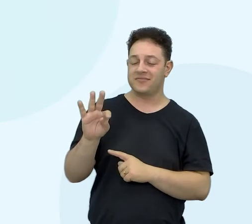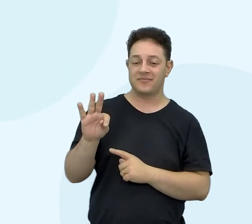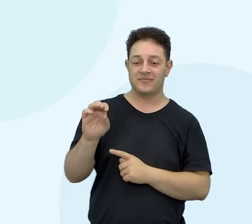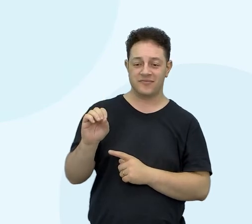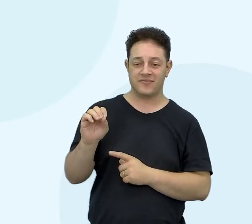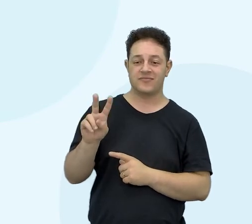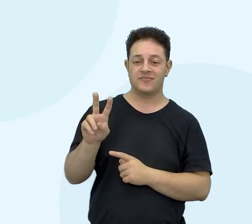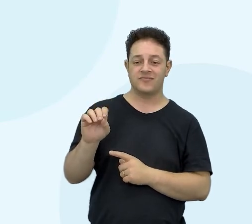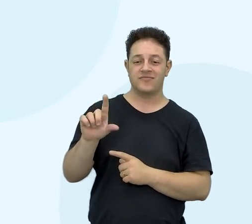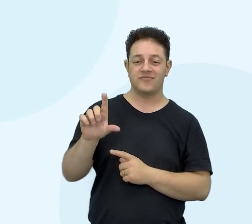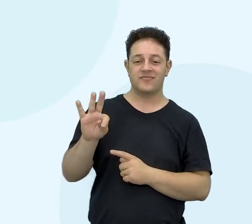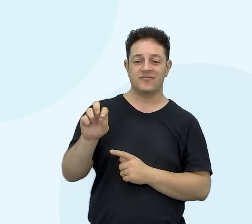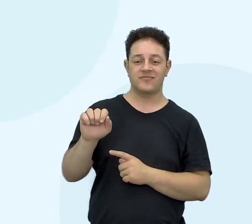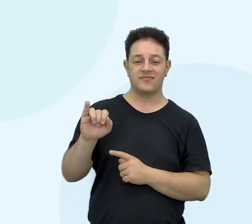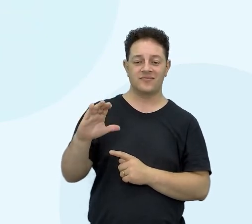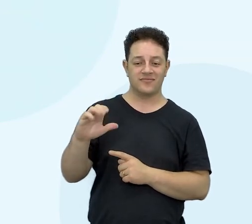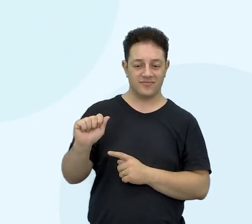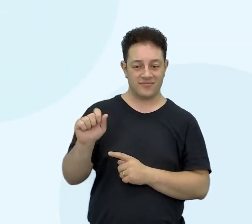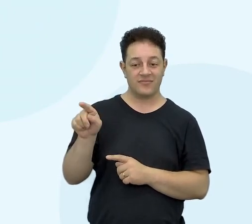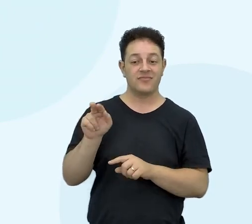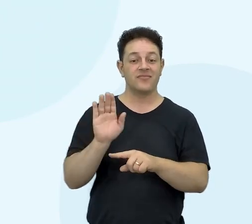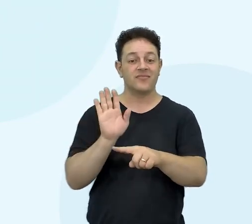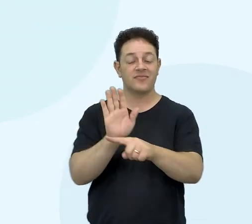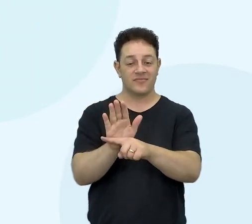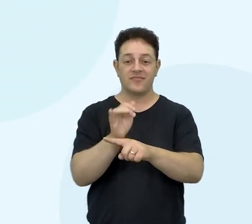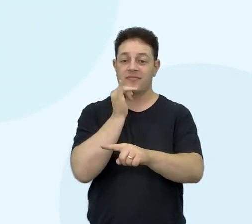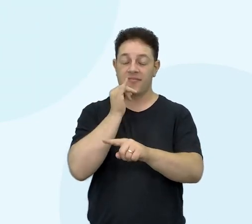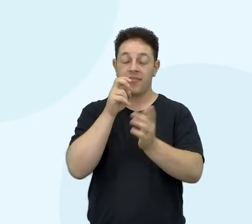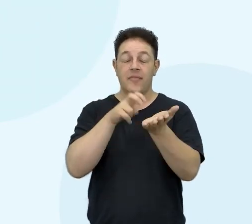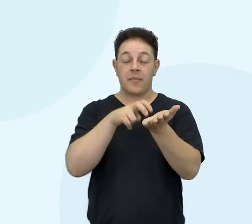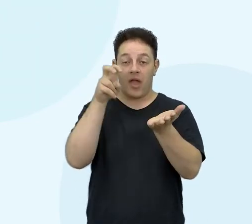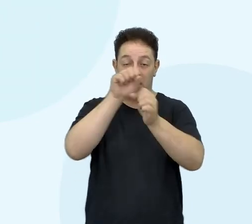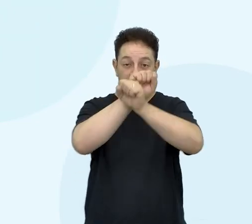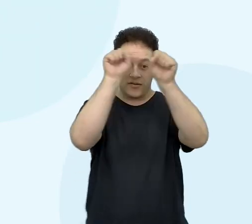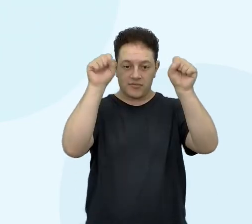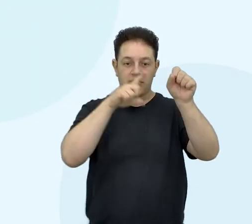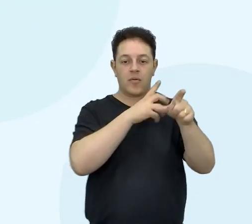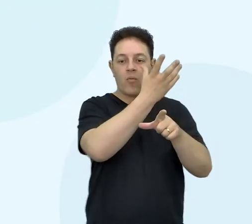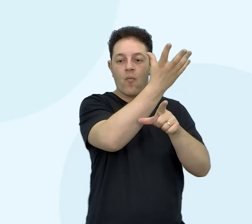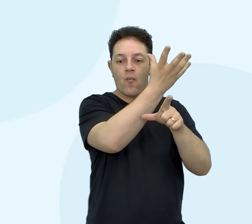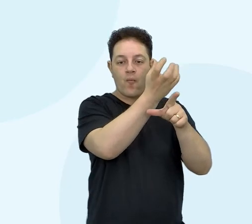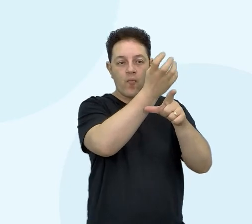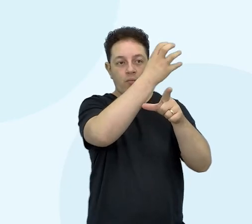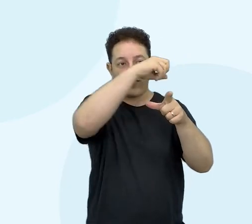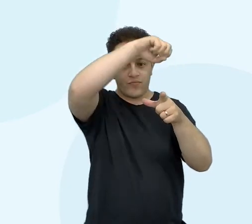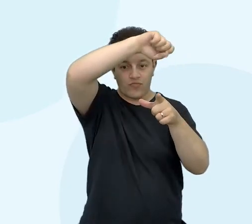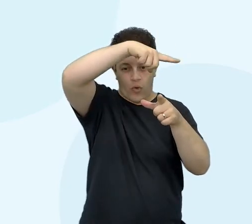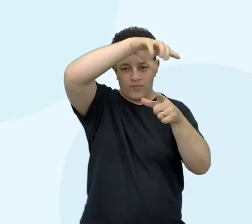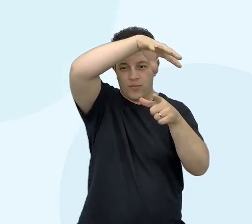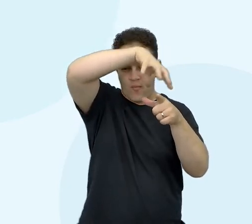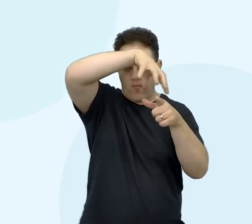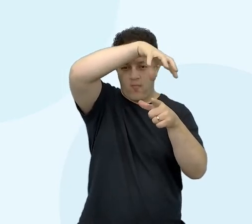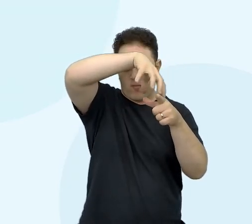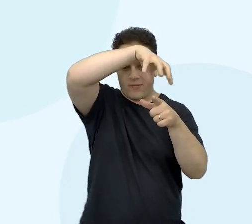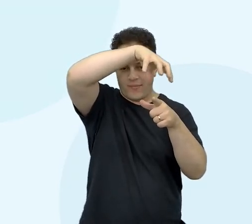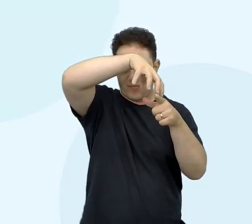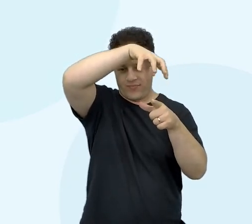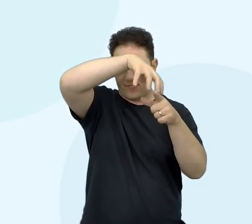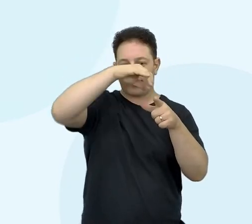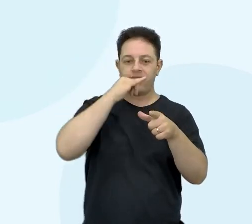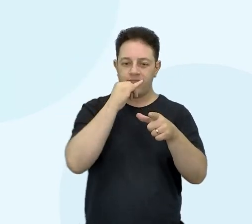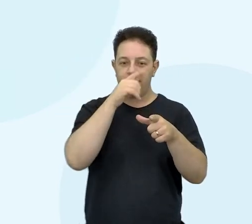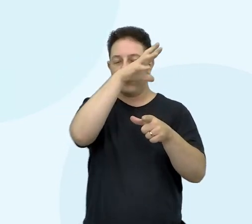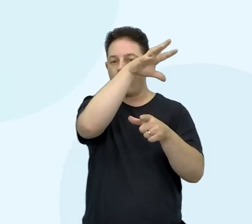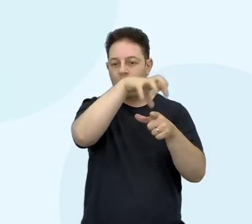fotovoltaica que durante o dia se carrega aqui, ou carrega-se, melhor dizendo, com